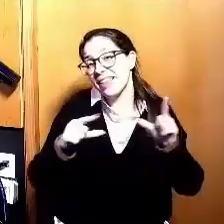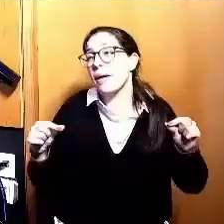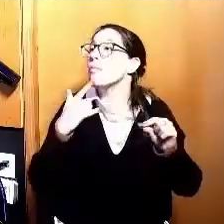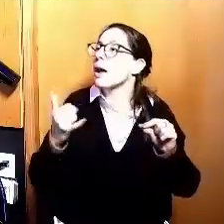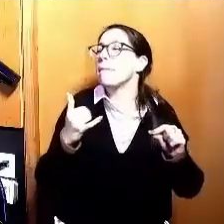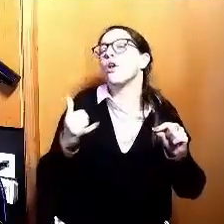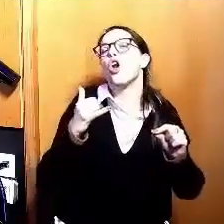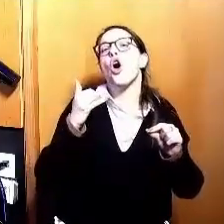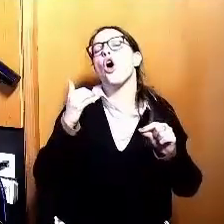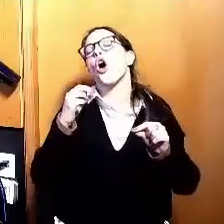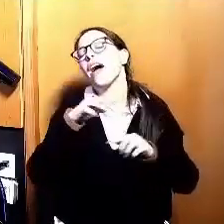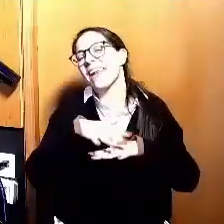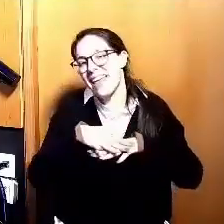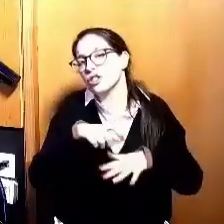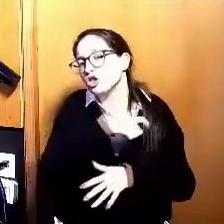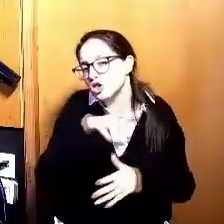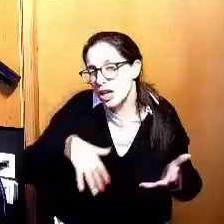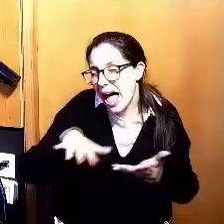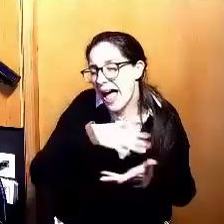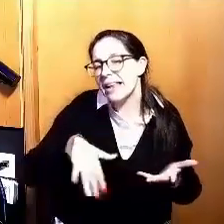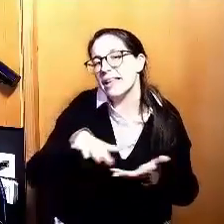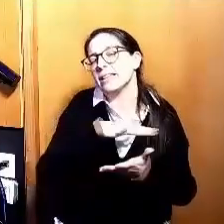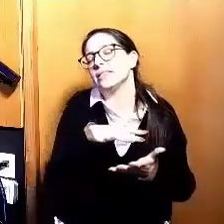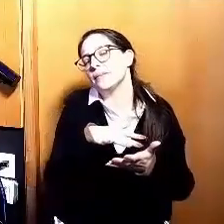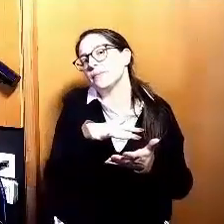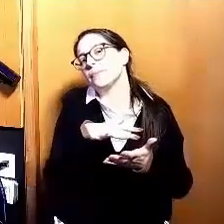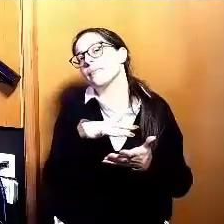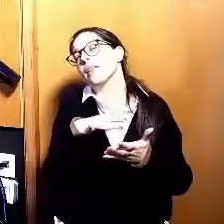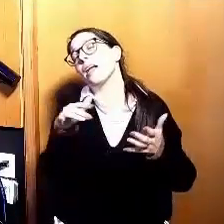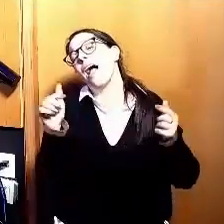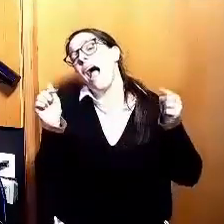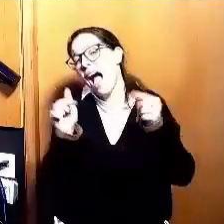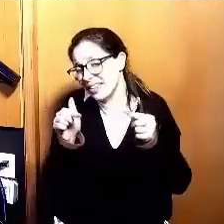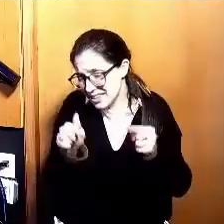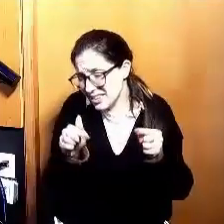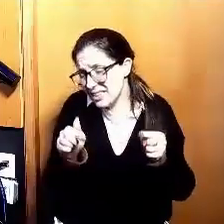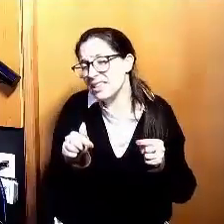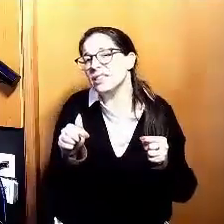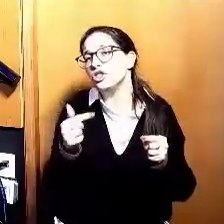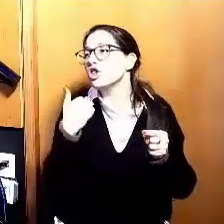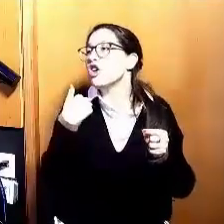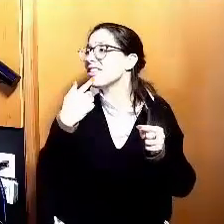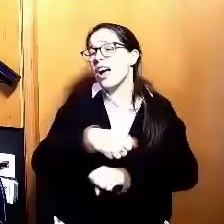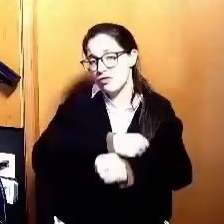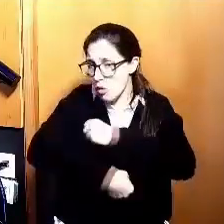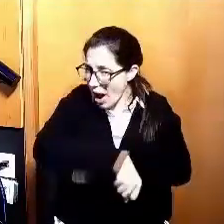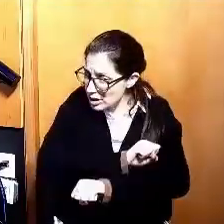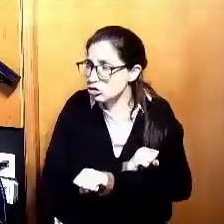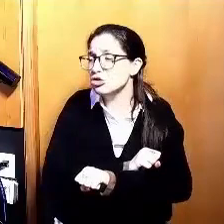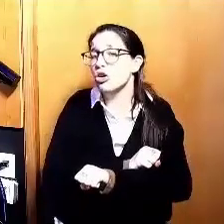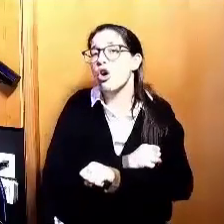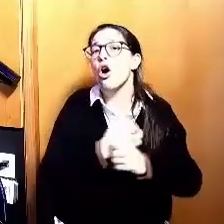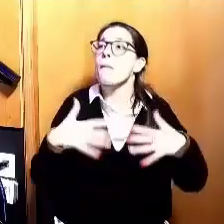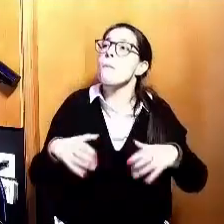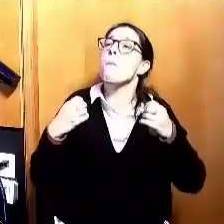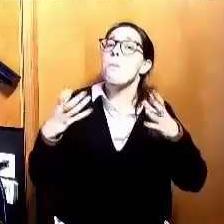sociais, a gente ia lá e batia, né? Mas aí o que aconteceu? Gerou um esforço de uma